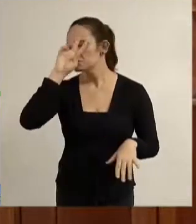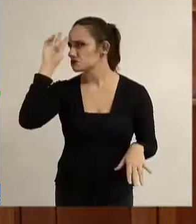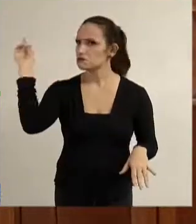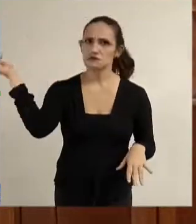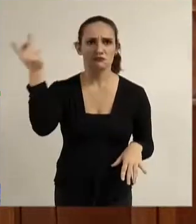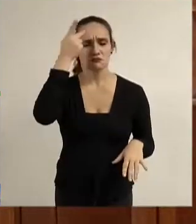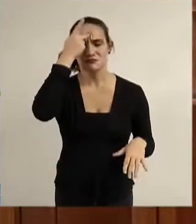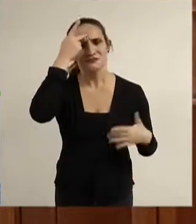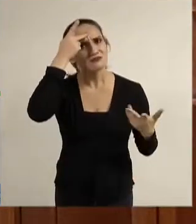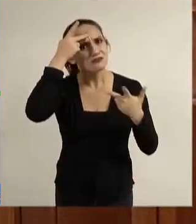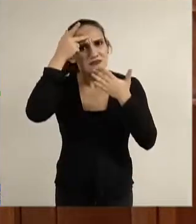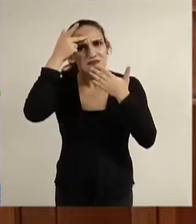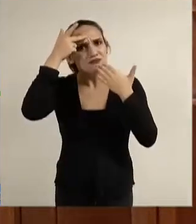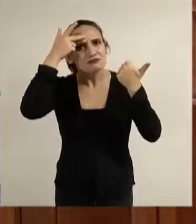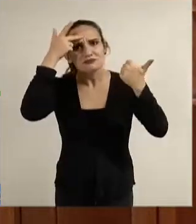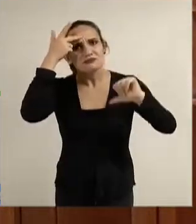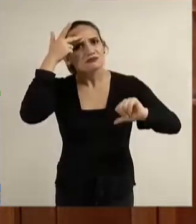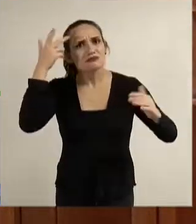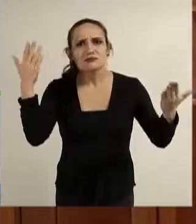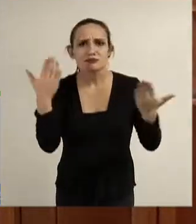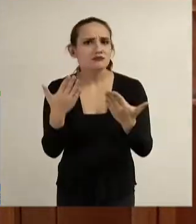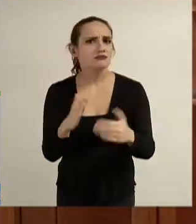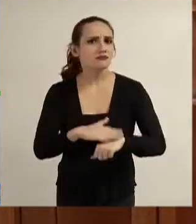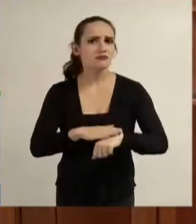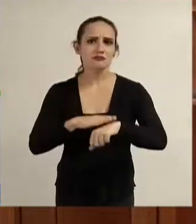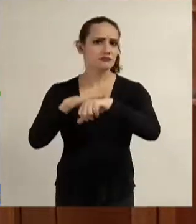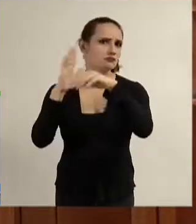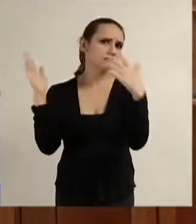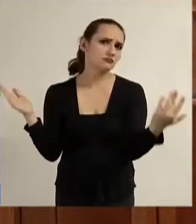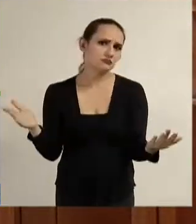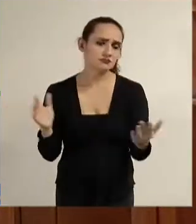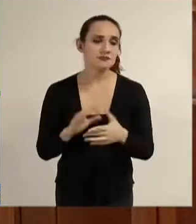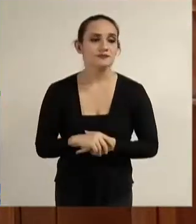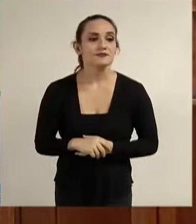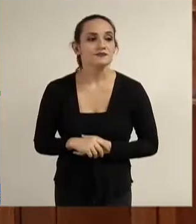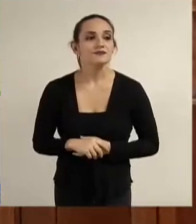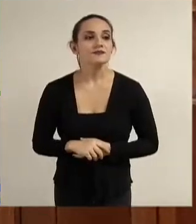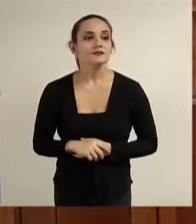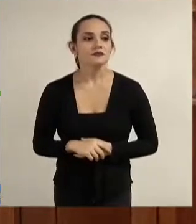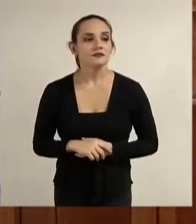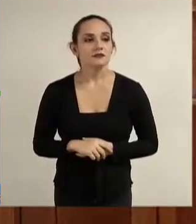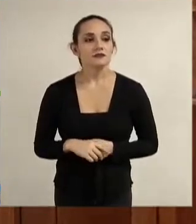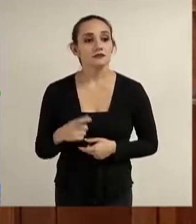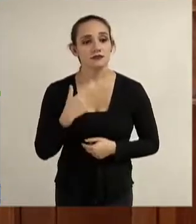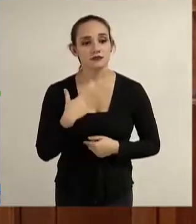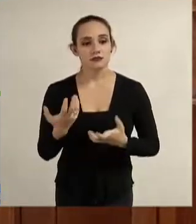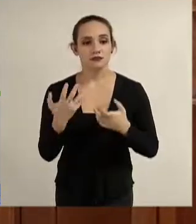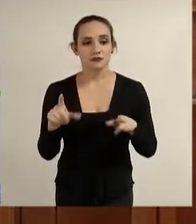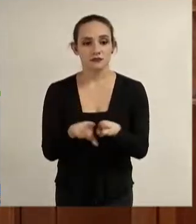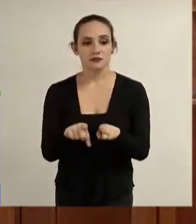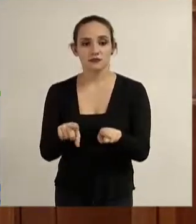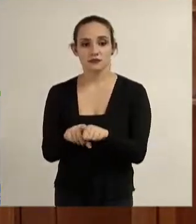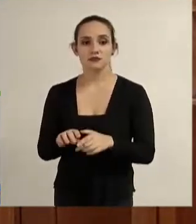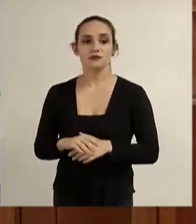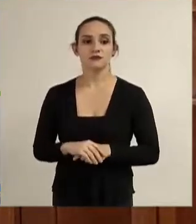exemplos, parece que aumenta cada vez mais. E gostaria de fazer aqui um registro